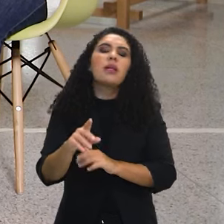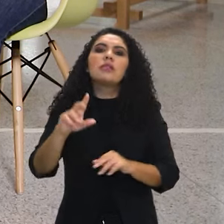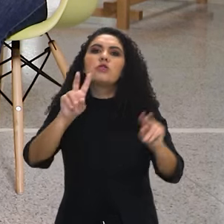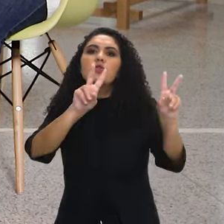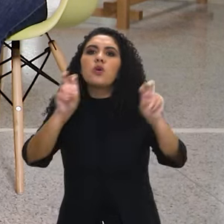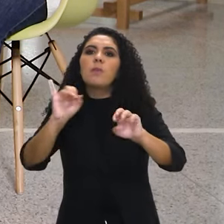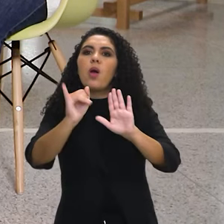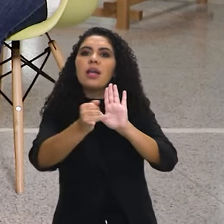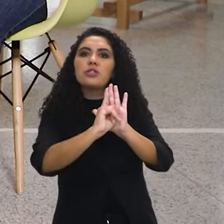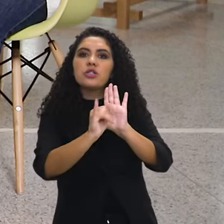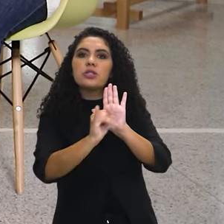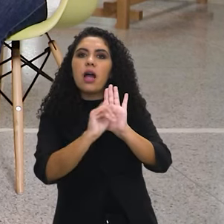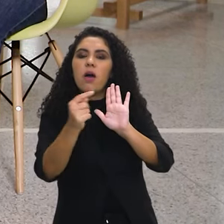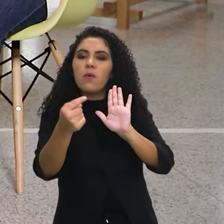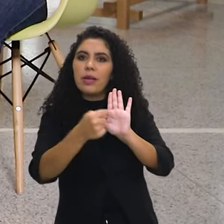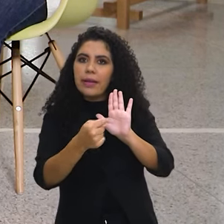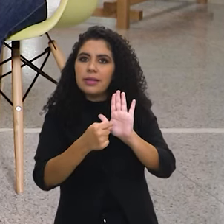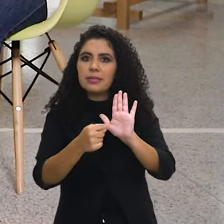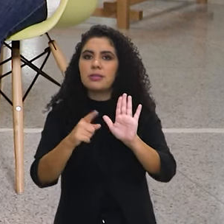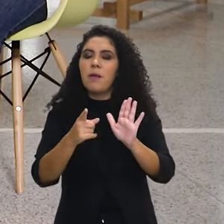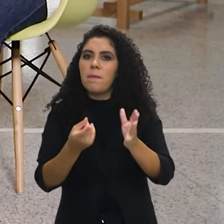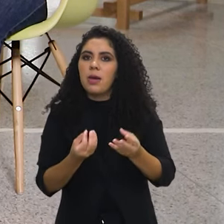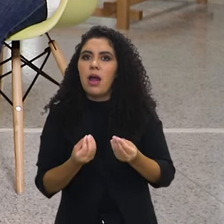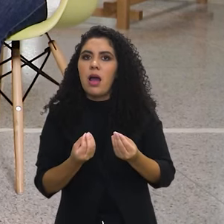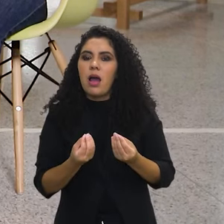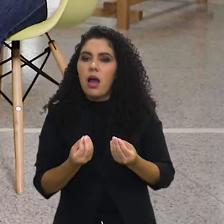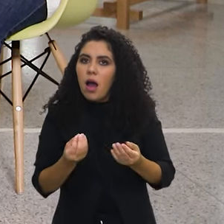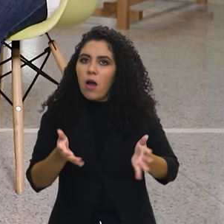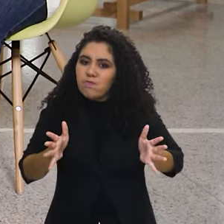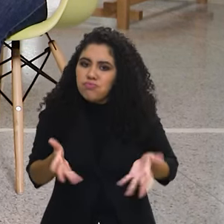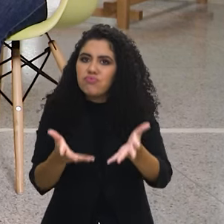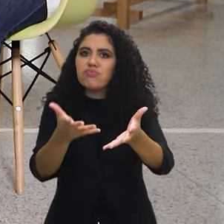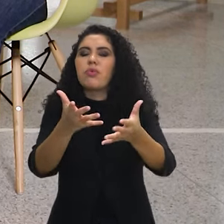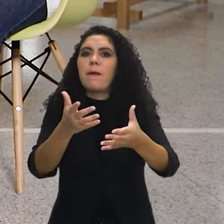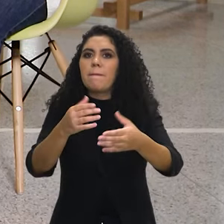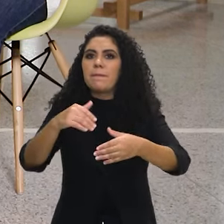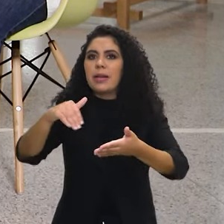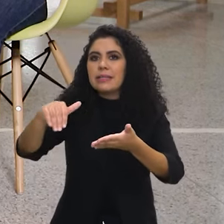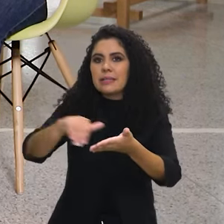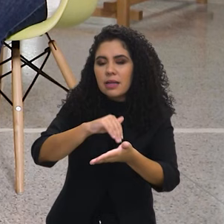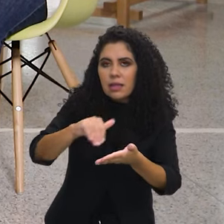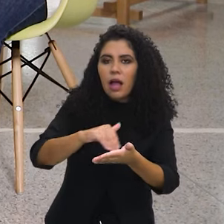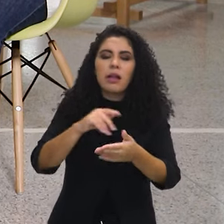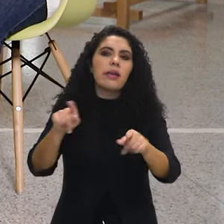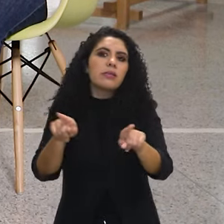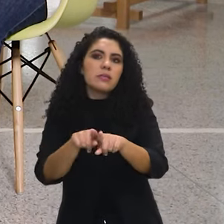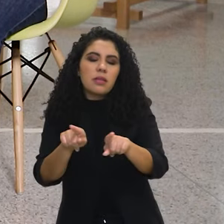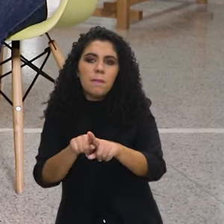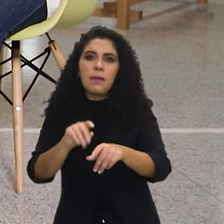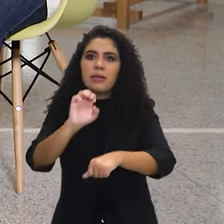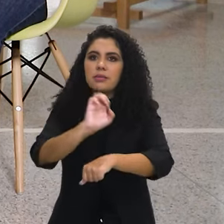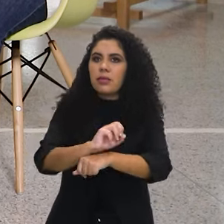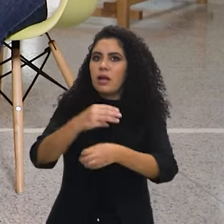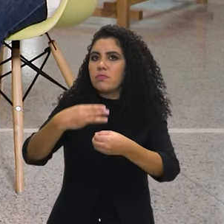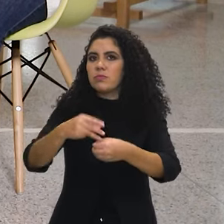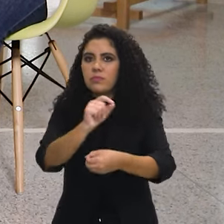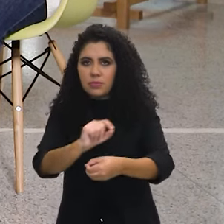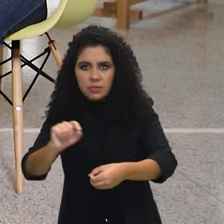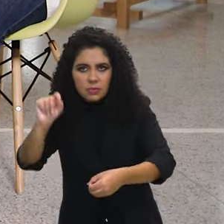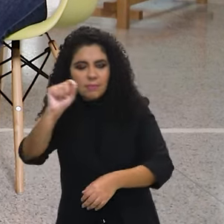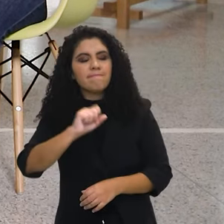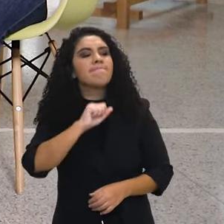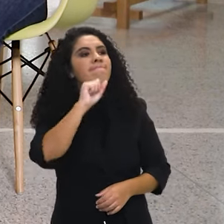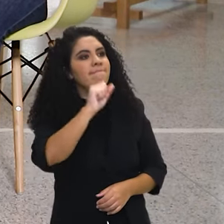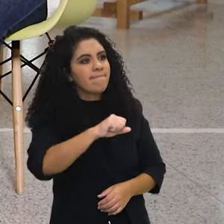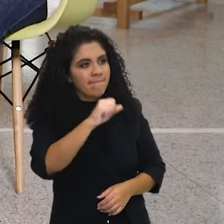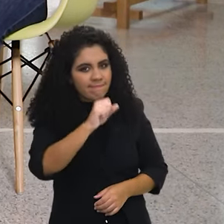agora para empoderar também aos as secretarias estaduais poderem dar mais apoio para as mulheres Sim